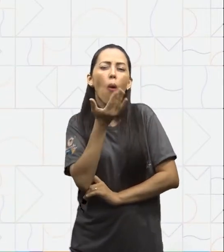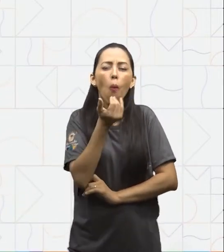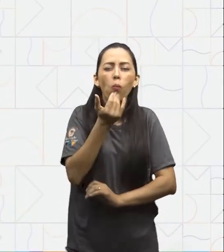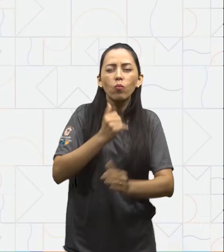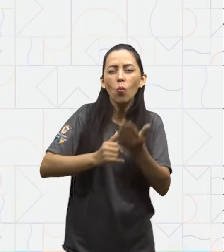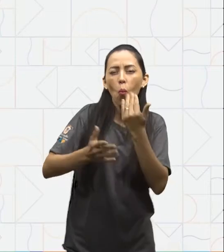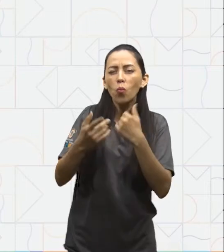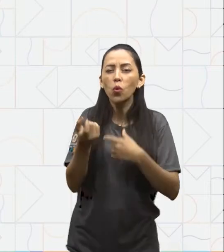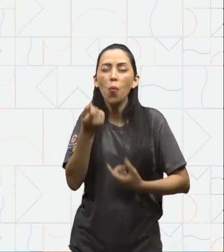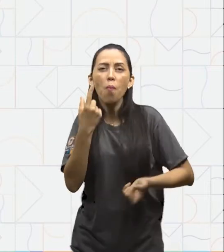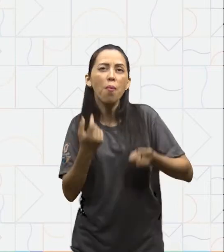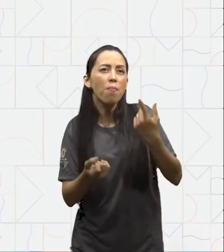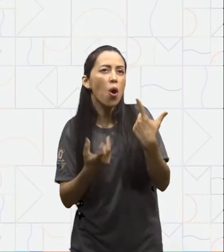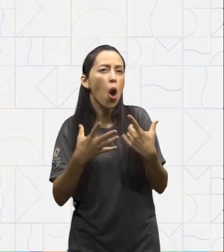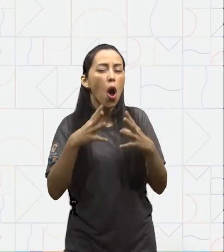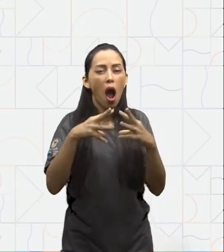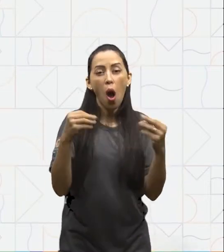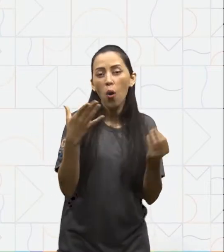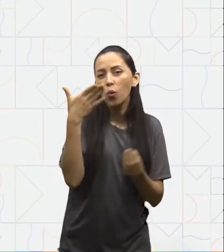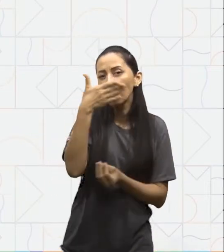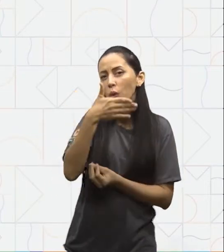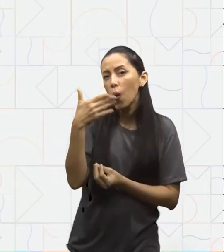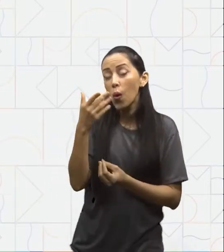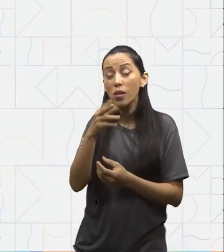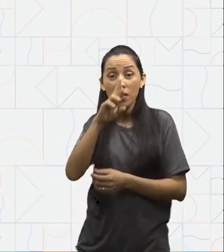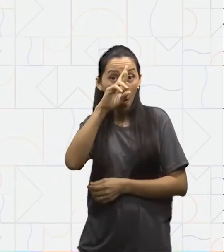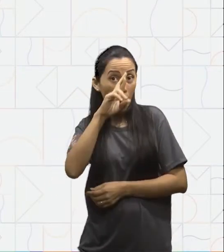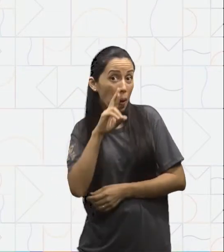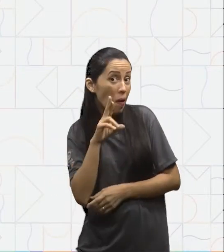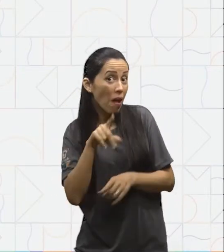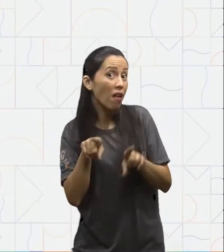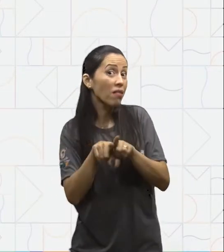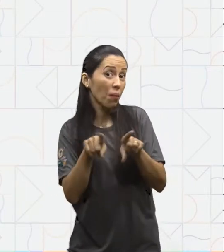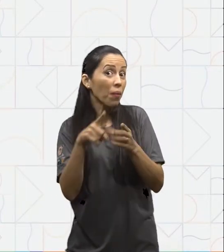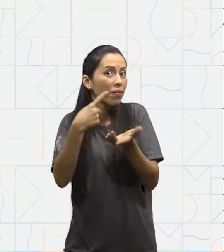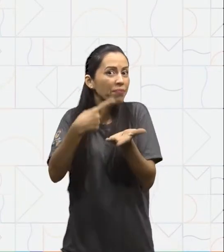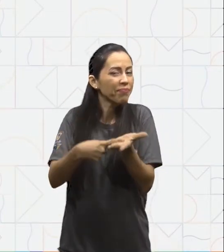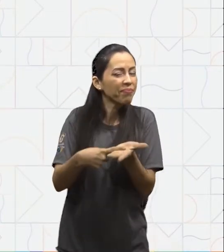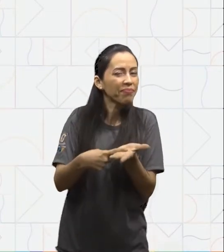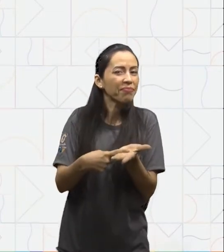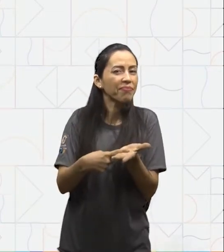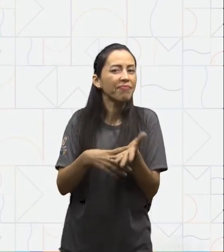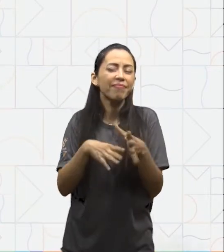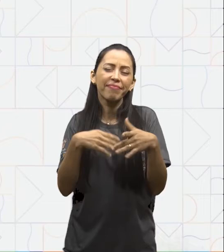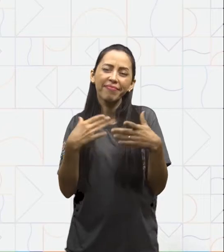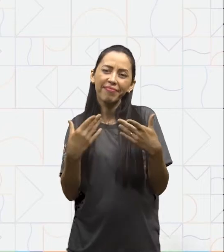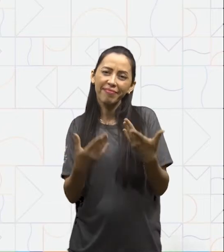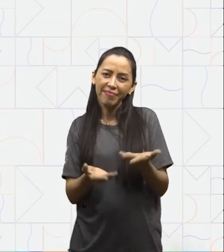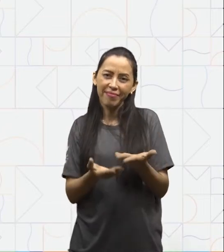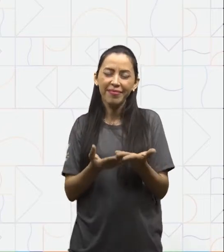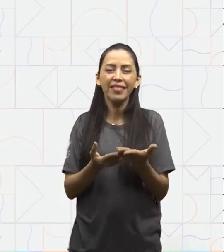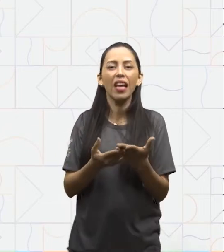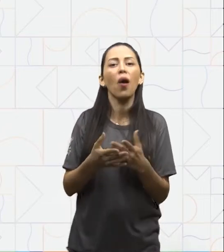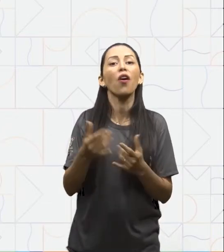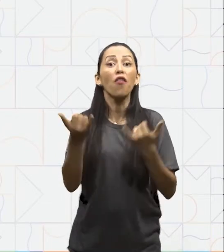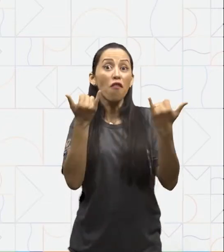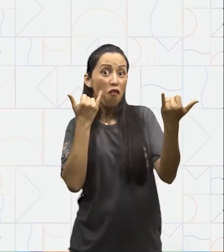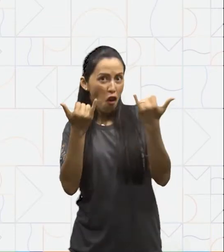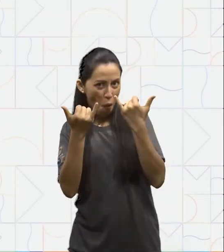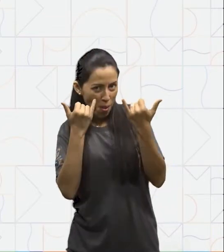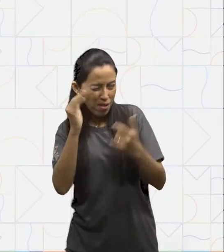se deliciar com pipoca, algodão doce, guaraná e cachorro-quente. Mensagem do